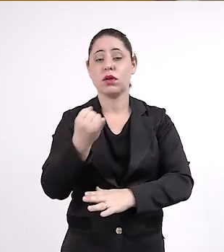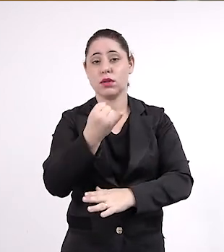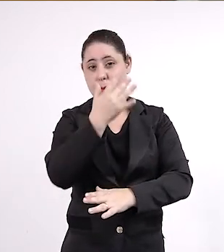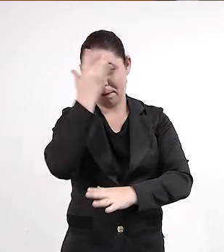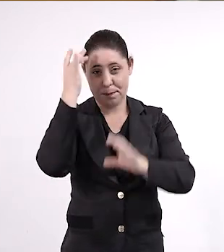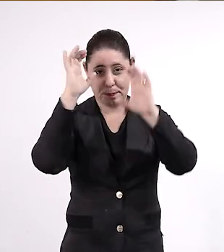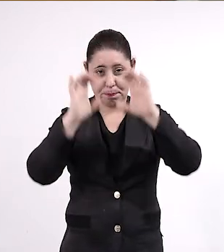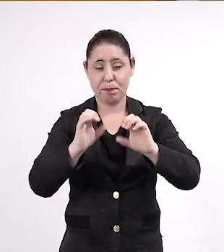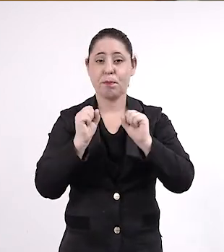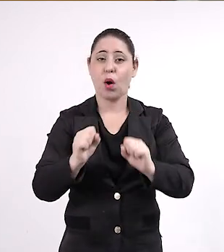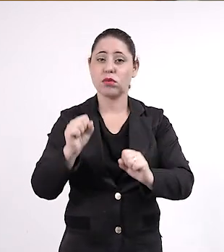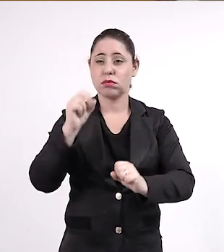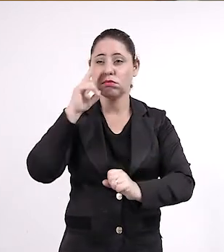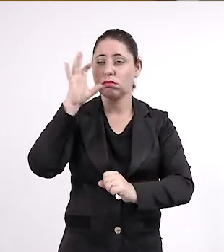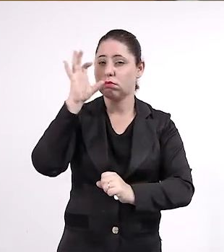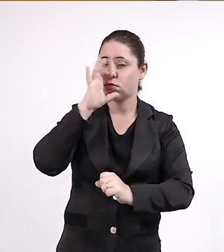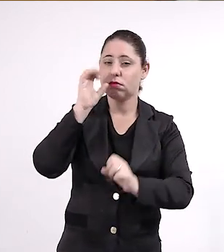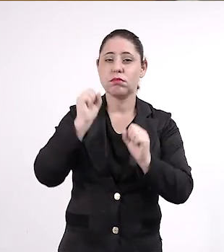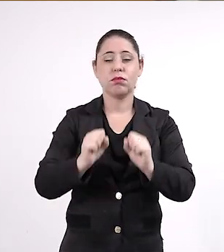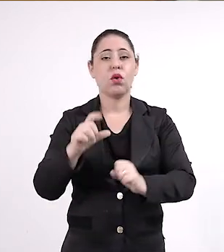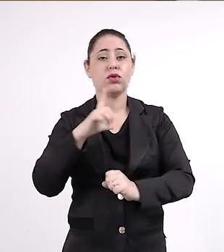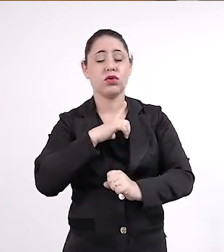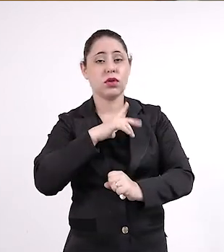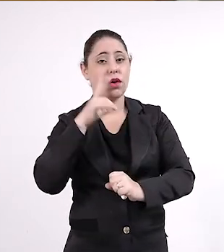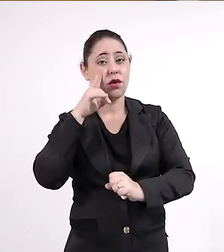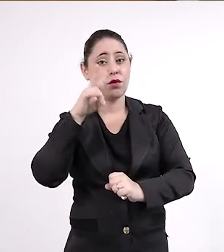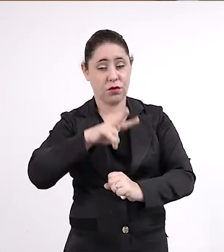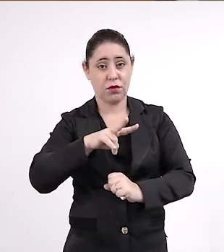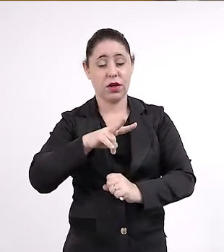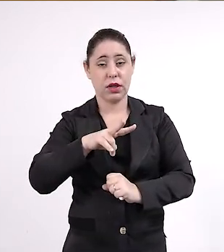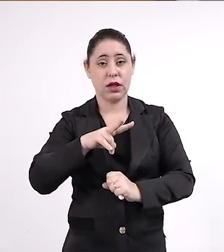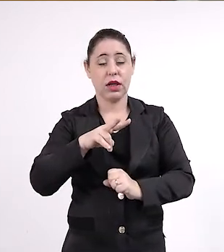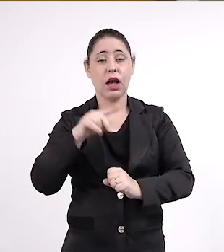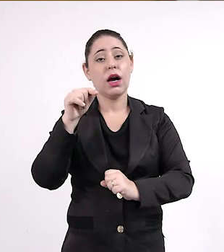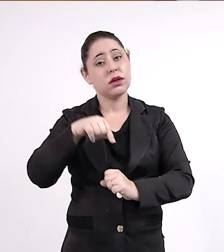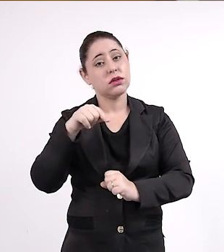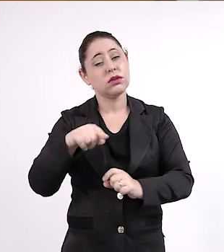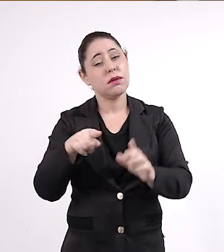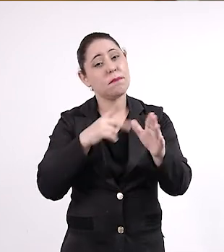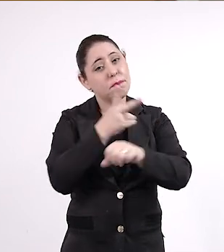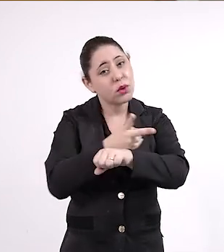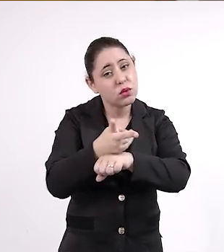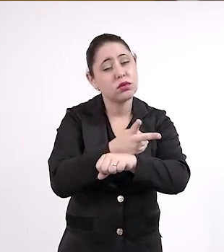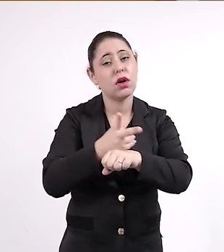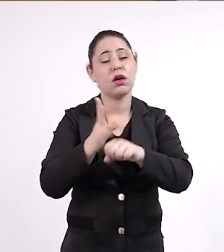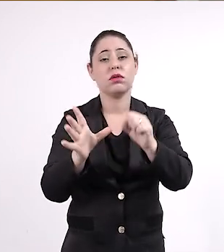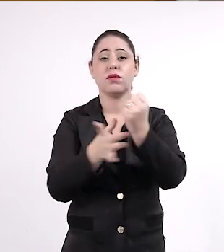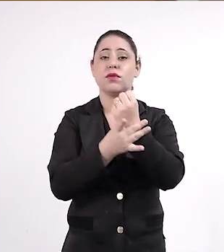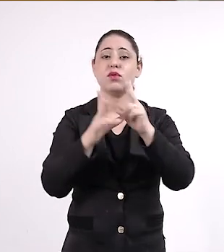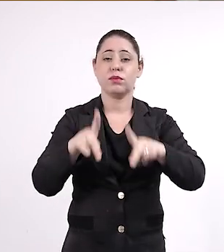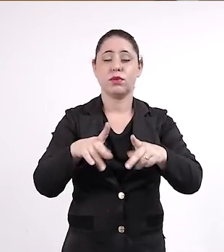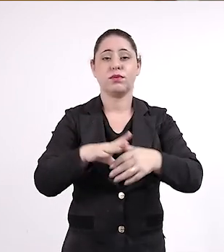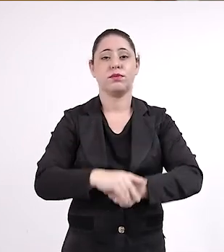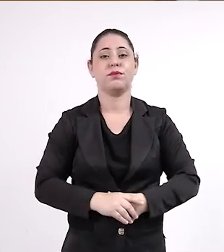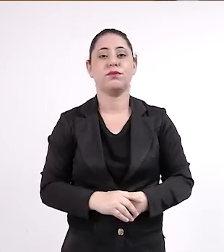o cidadão, o nosso telespectador, o nosso ouvinte pode procurar a Defensoria